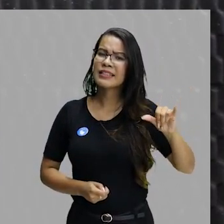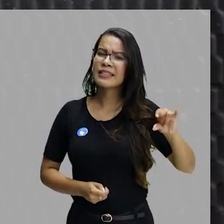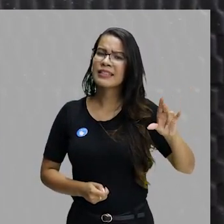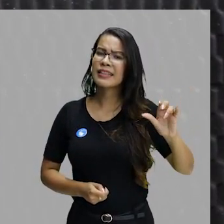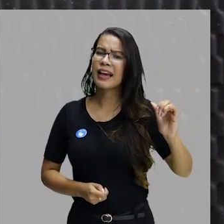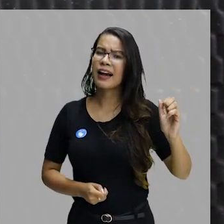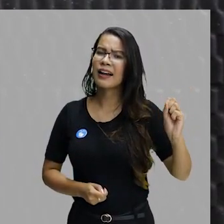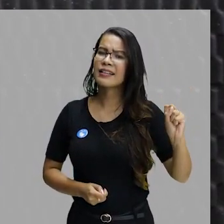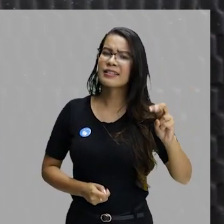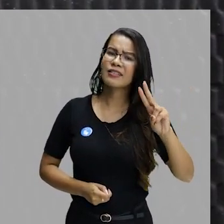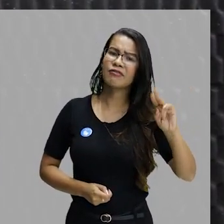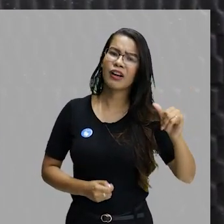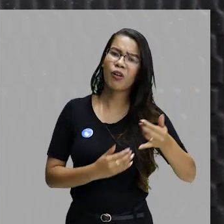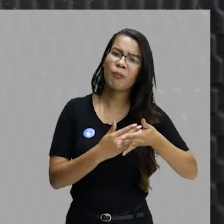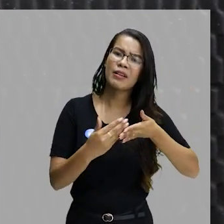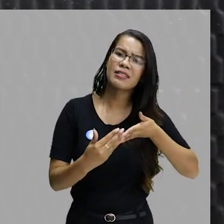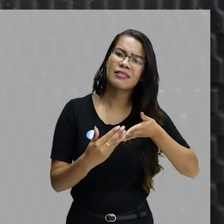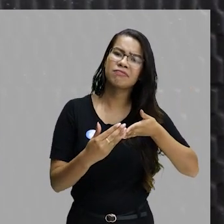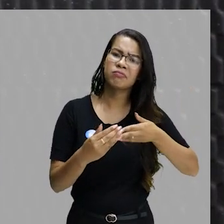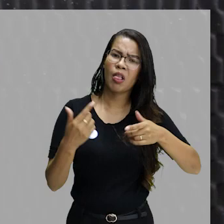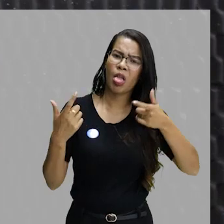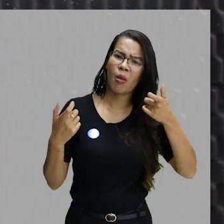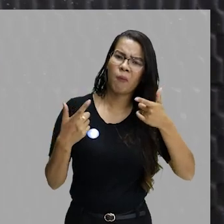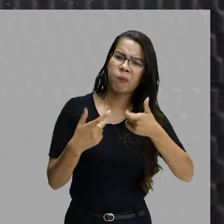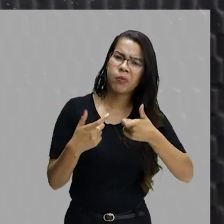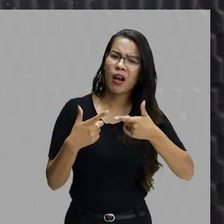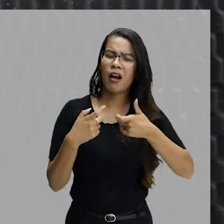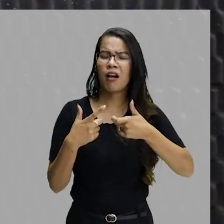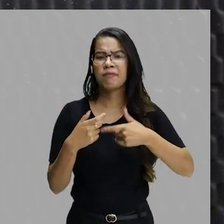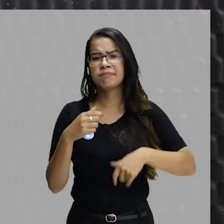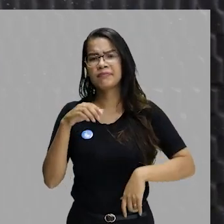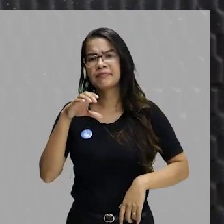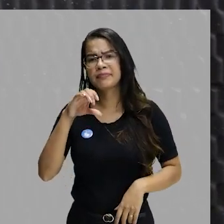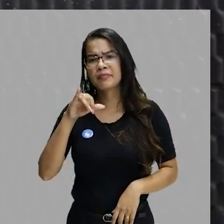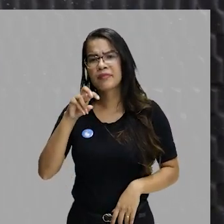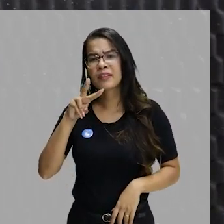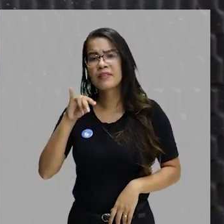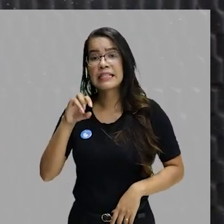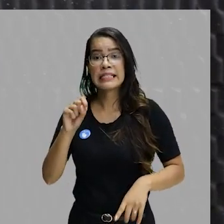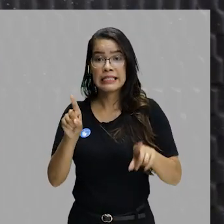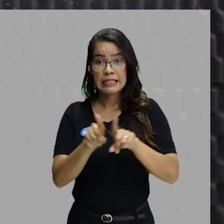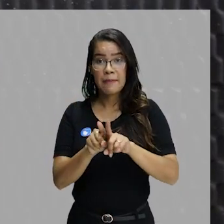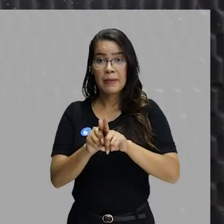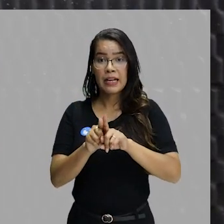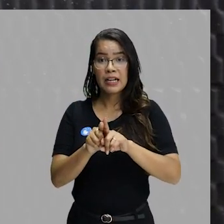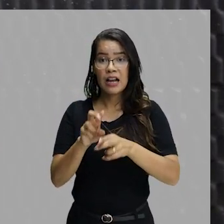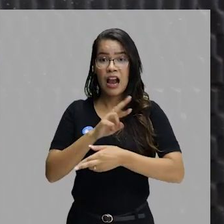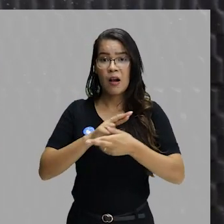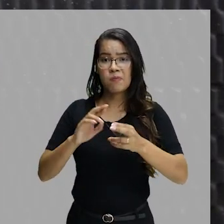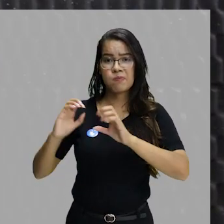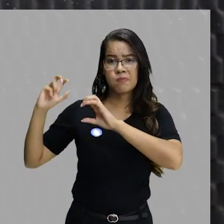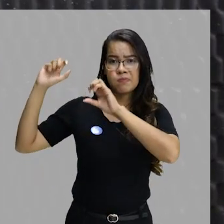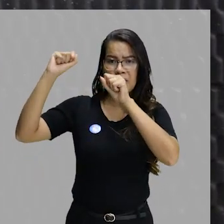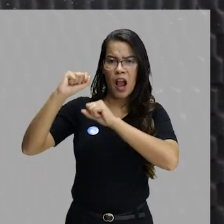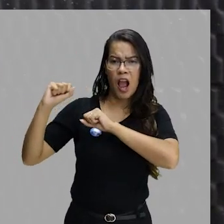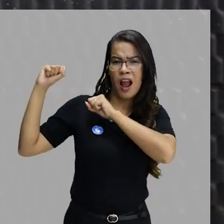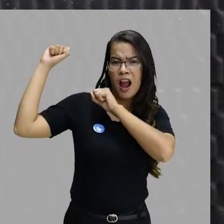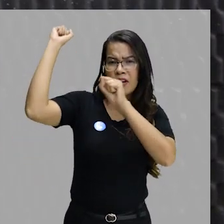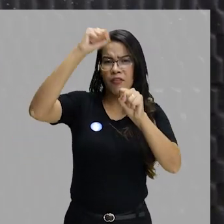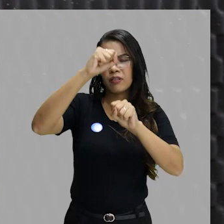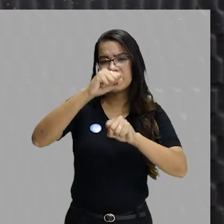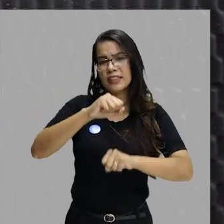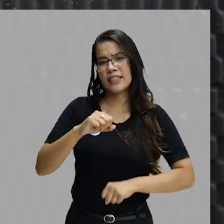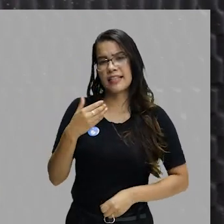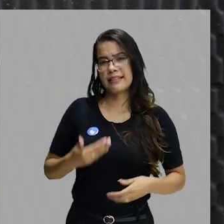gerando constantes ameaças de guerras civis. Além disso, nós teremos revolta de escravos. Revolta de